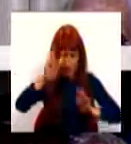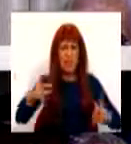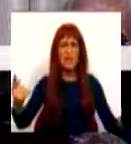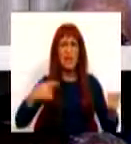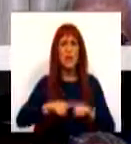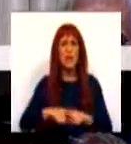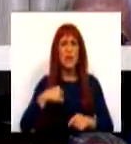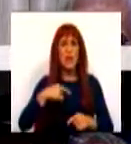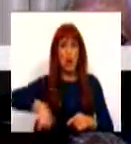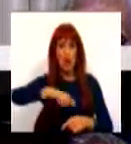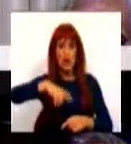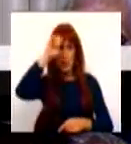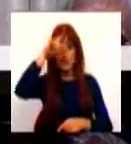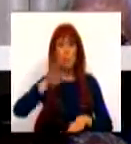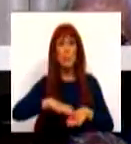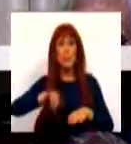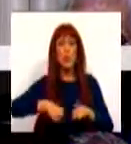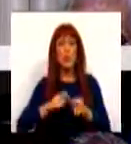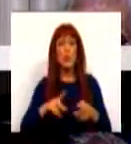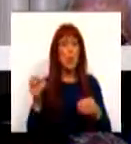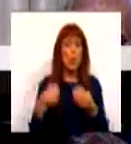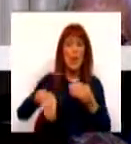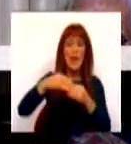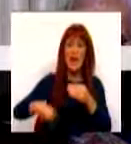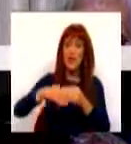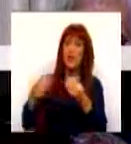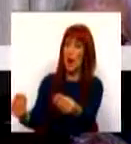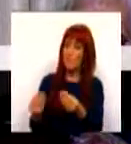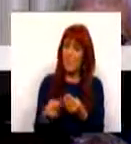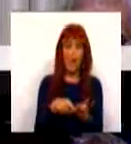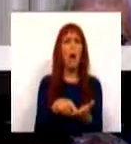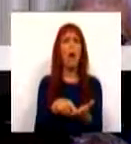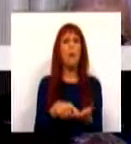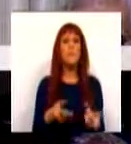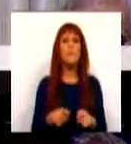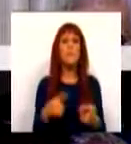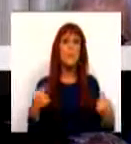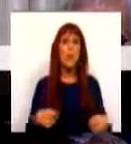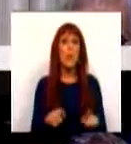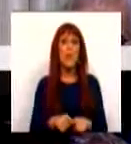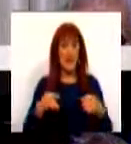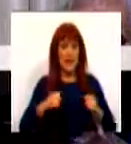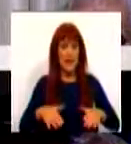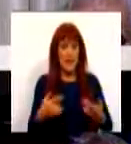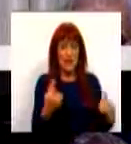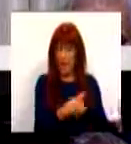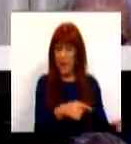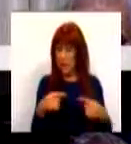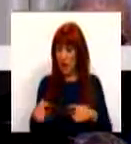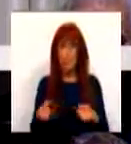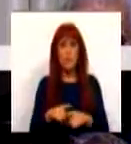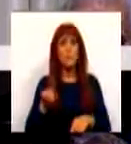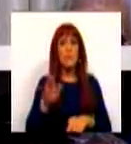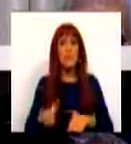nós respeitamos em função dos anexos que nos foram apresentados. E assim estas iniciativas